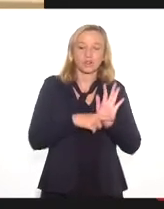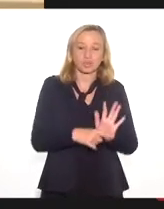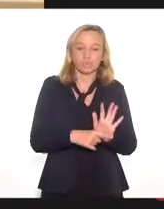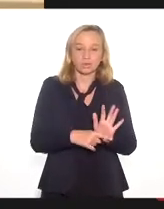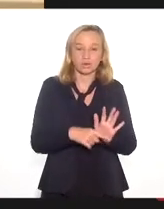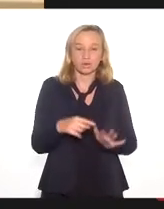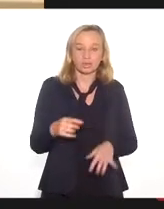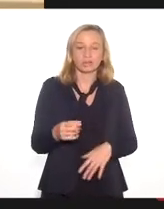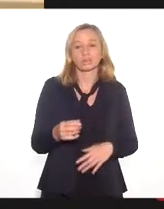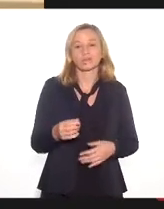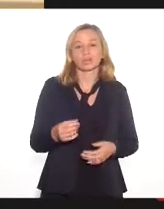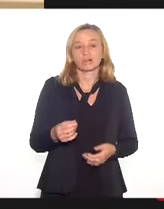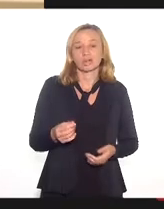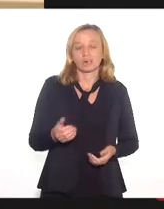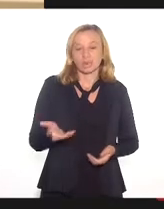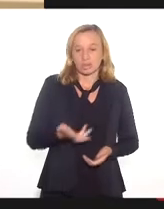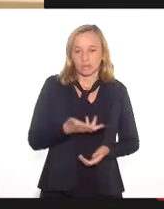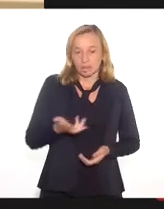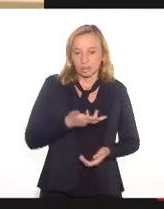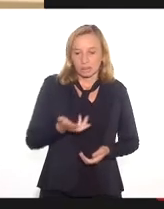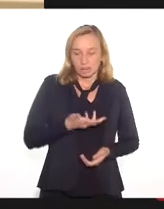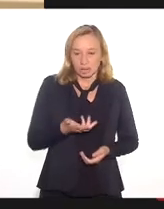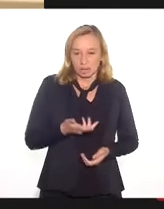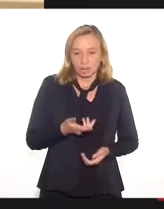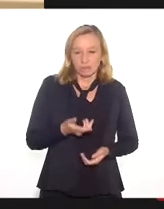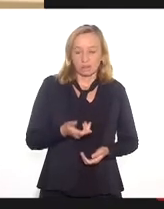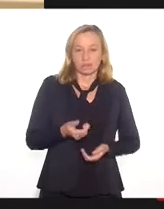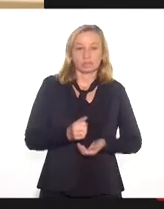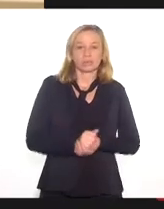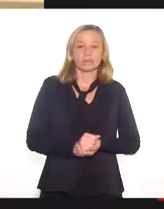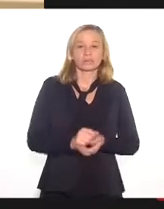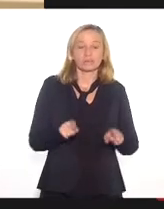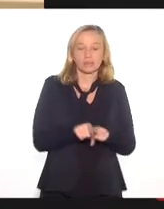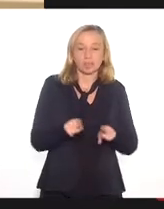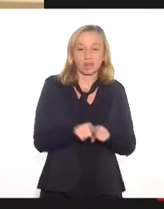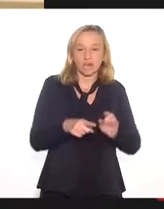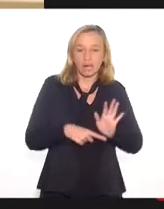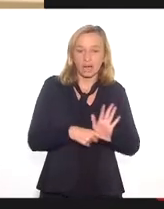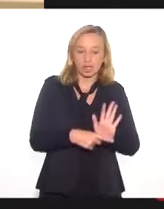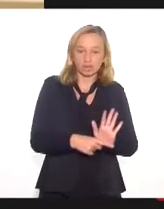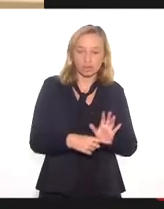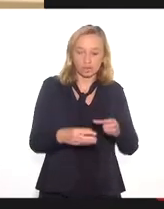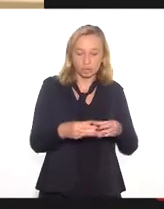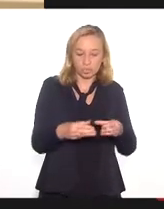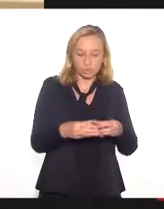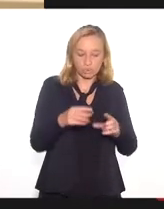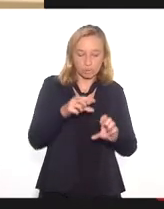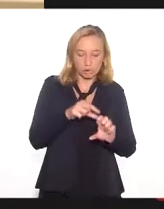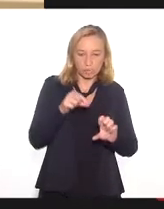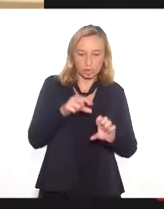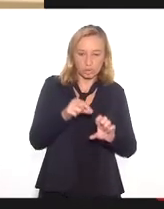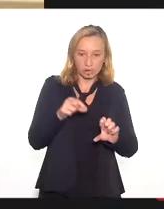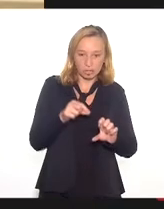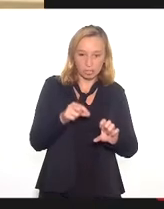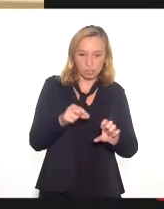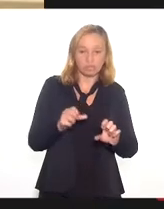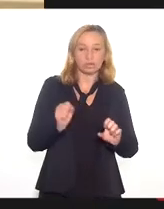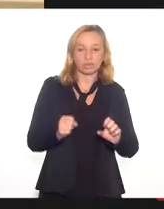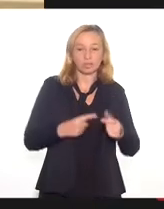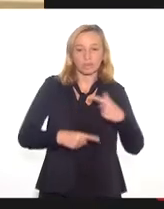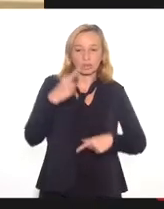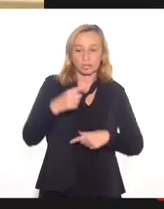também dá ajudas aos pequenos e microempreendedores venha do